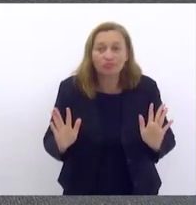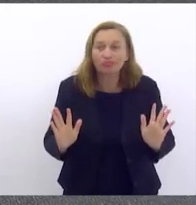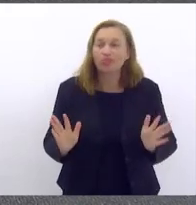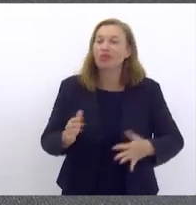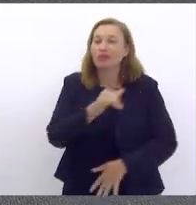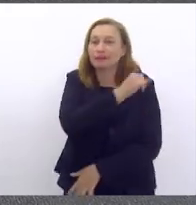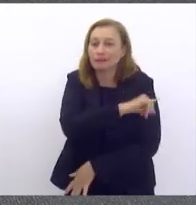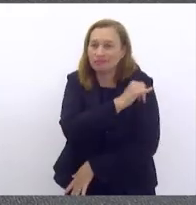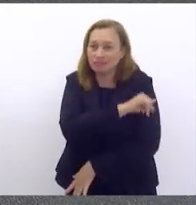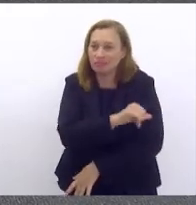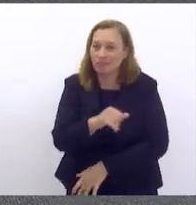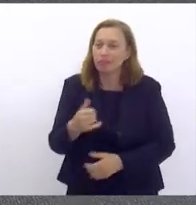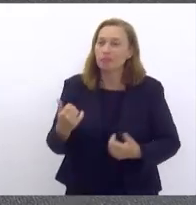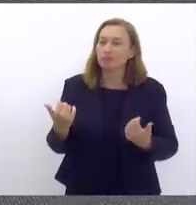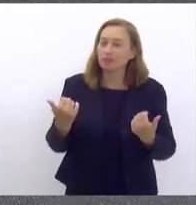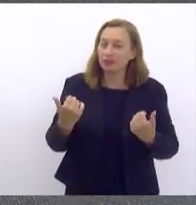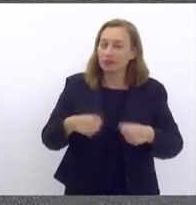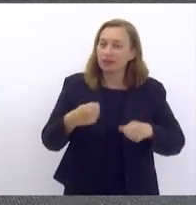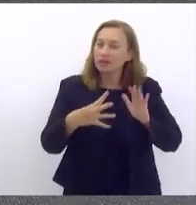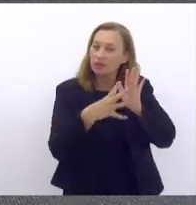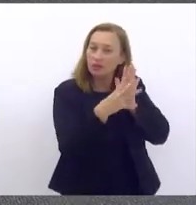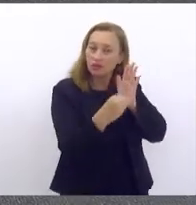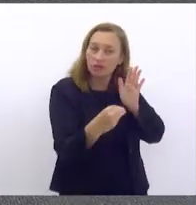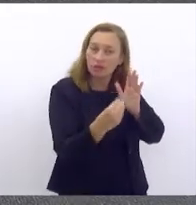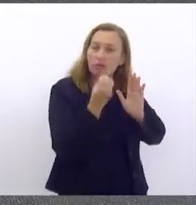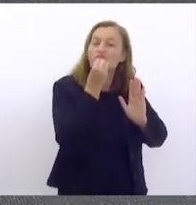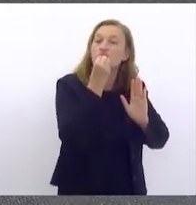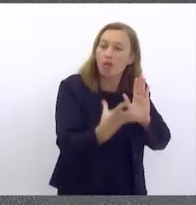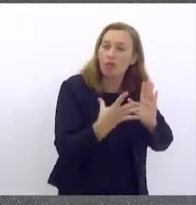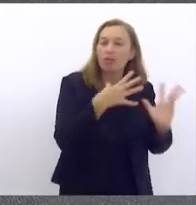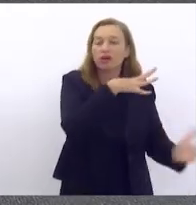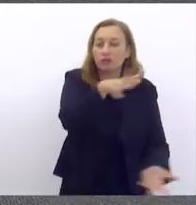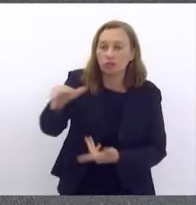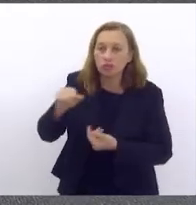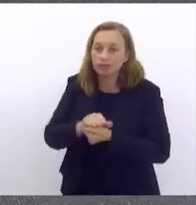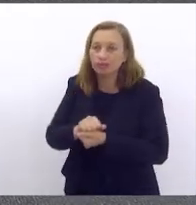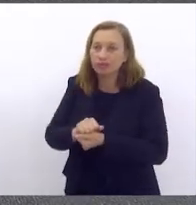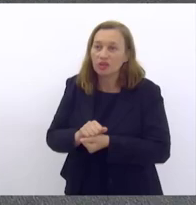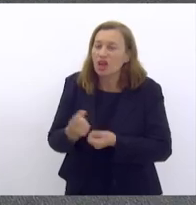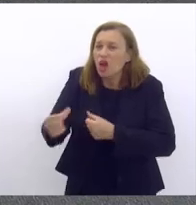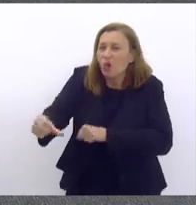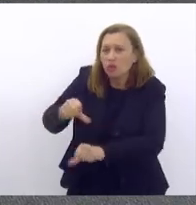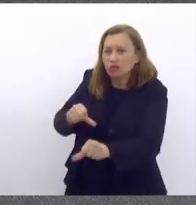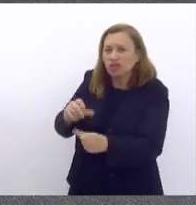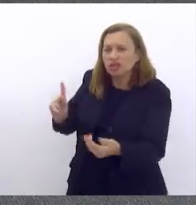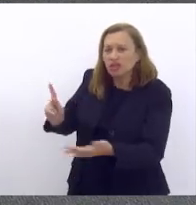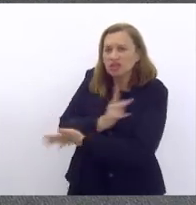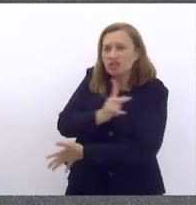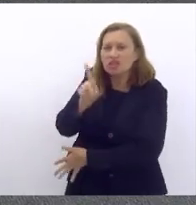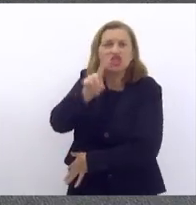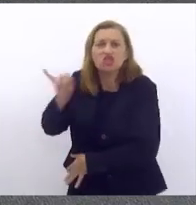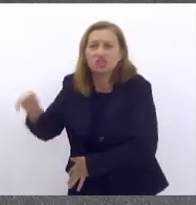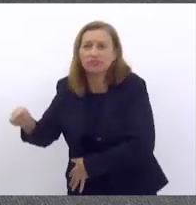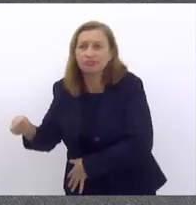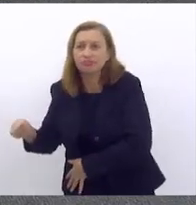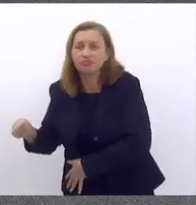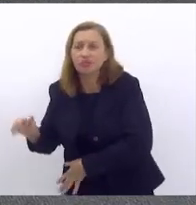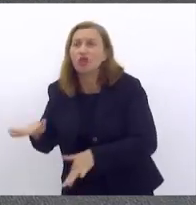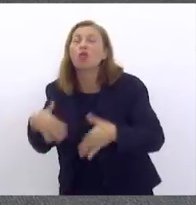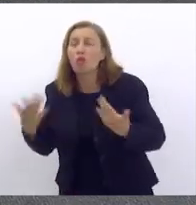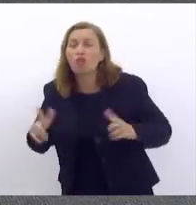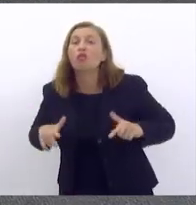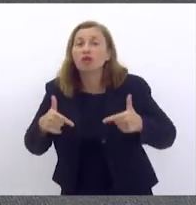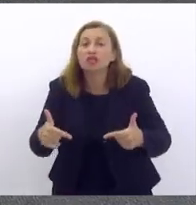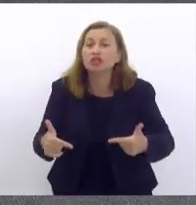de Janeiro tem que ser vitrine positiva para o mundo. Ao contrário do que aconteceu esses dias. Qual foi a